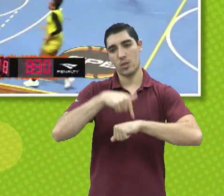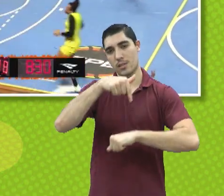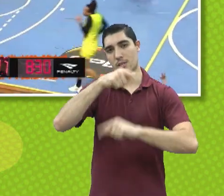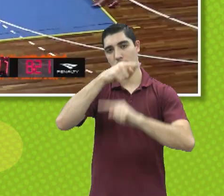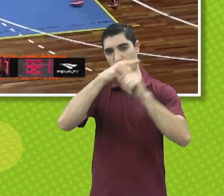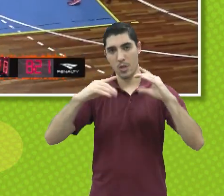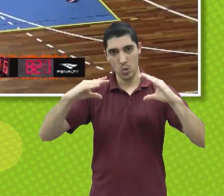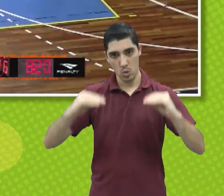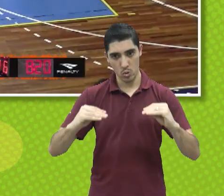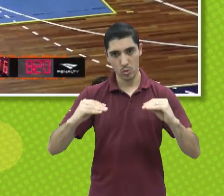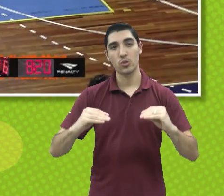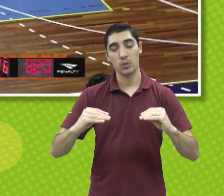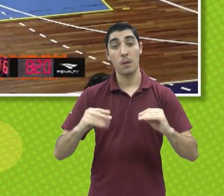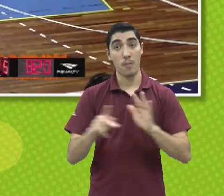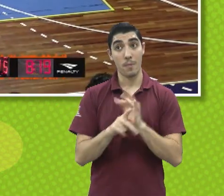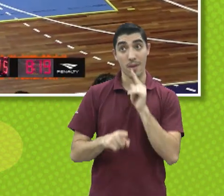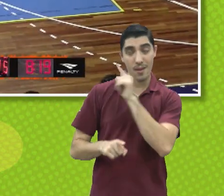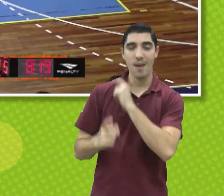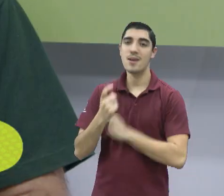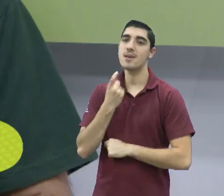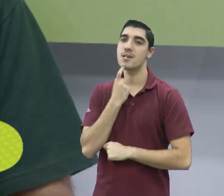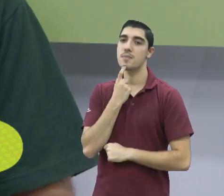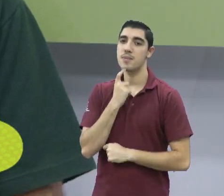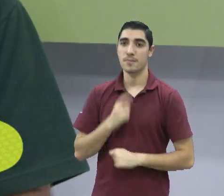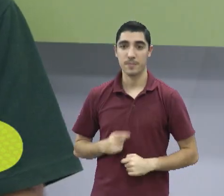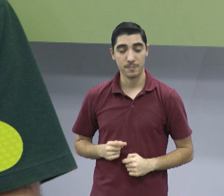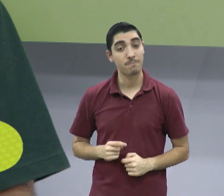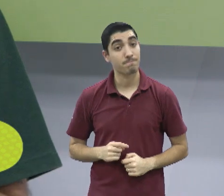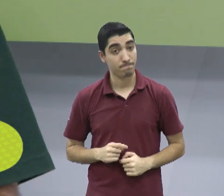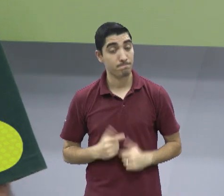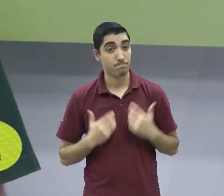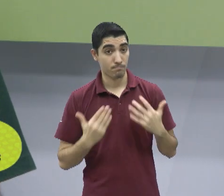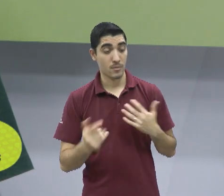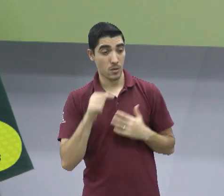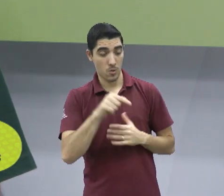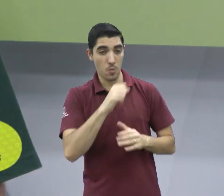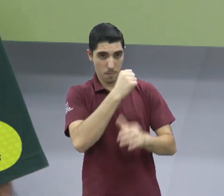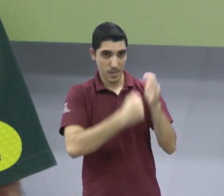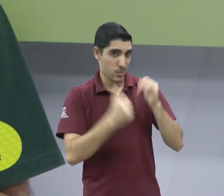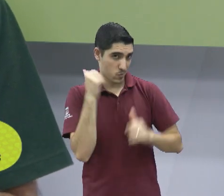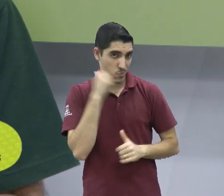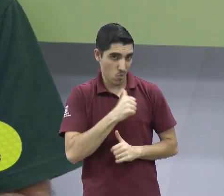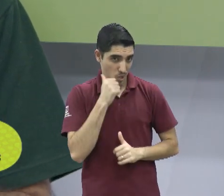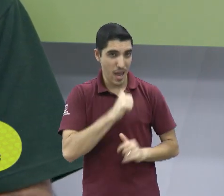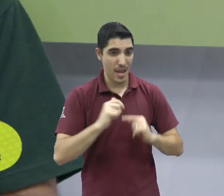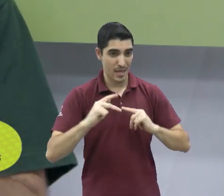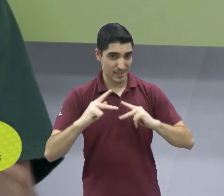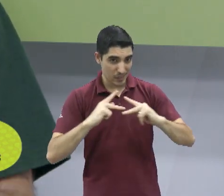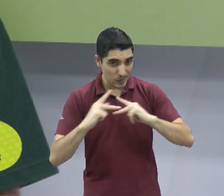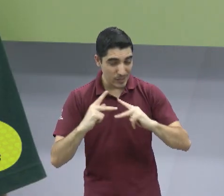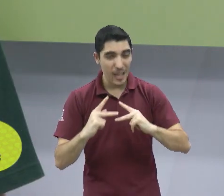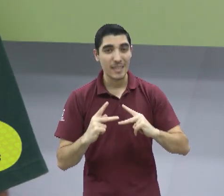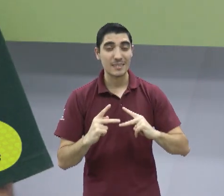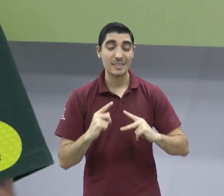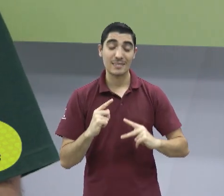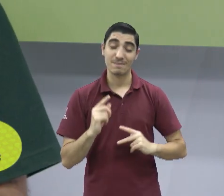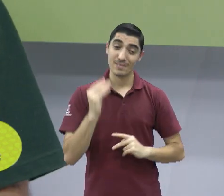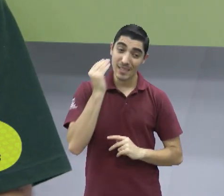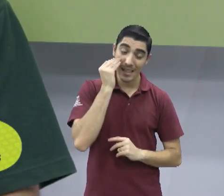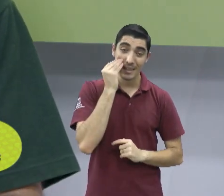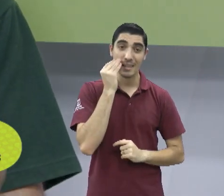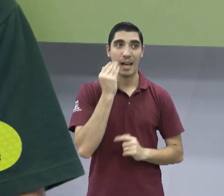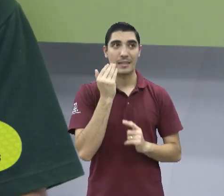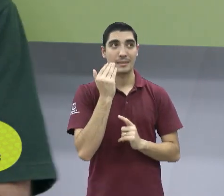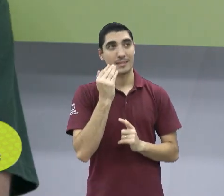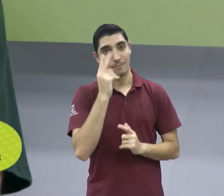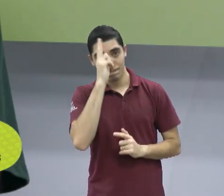Tênis Clube de Campinas, Brunão. A vida do feminino, do basquetebol feminino do São José é tentar se superar sempre, né?